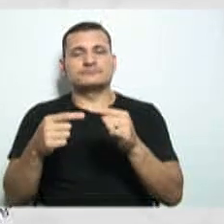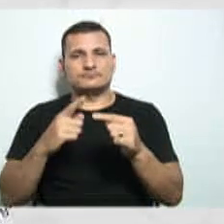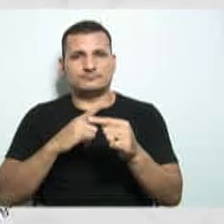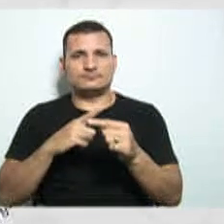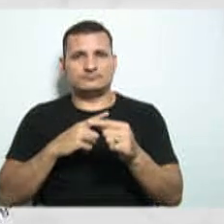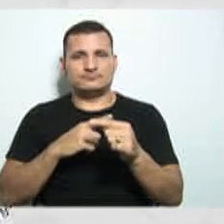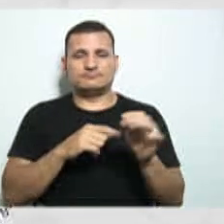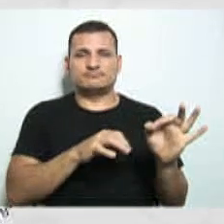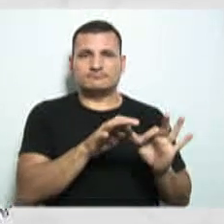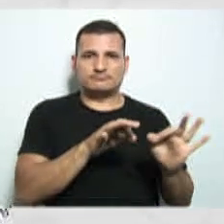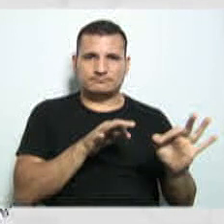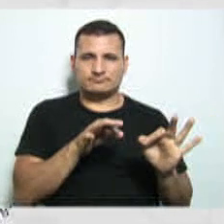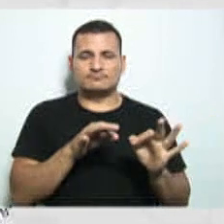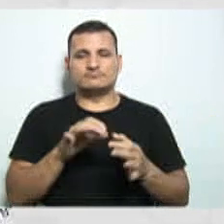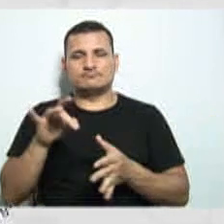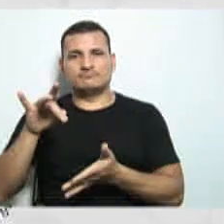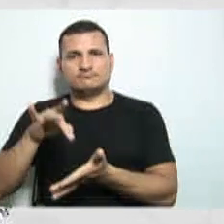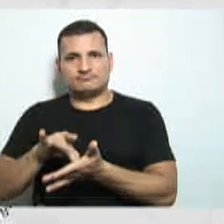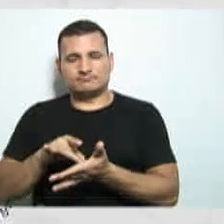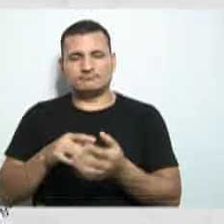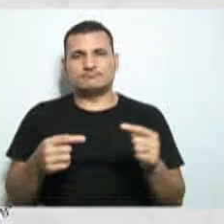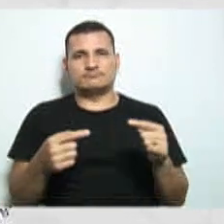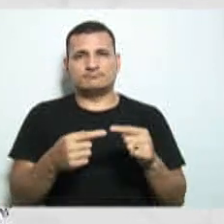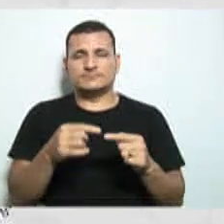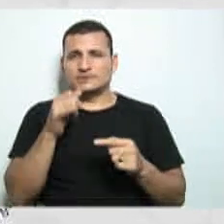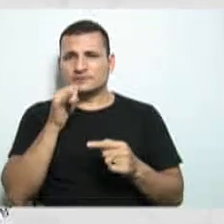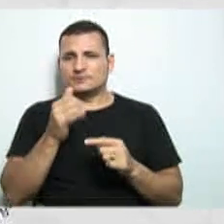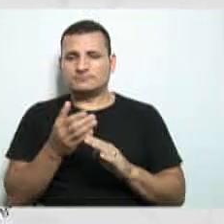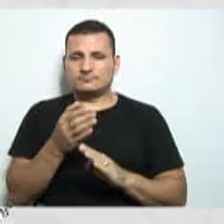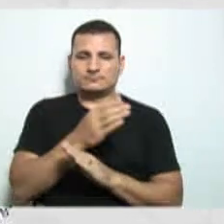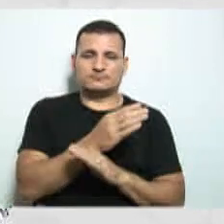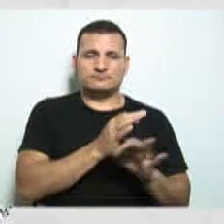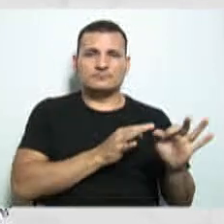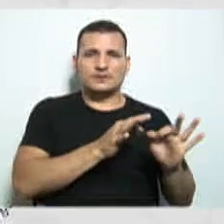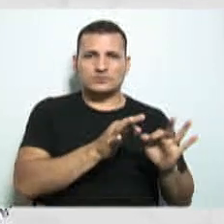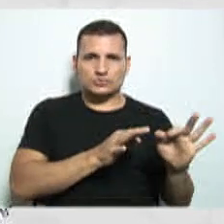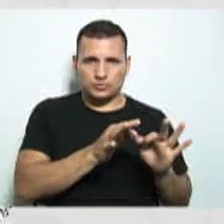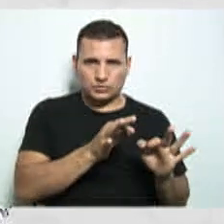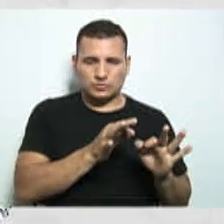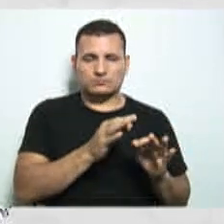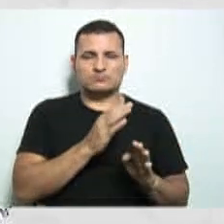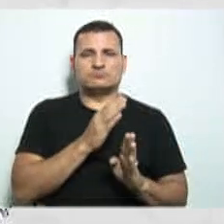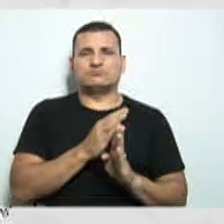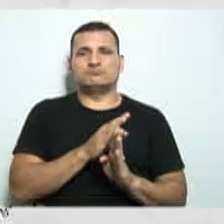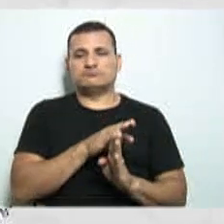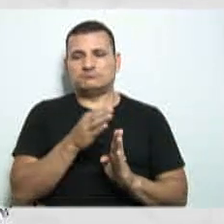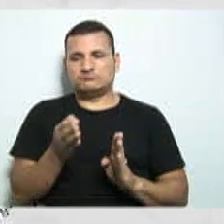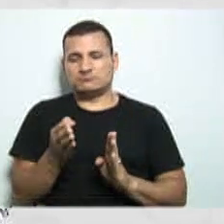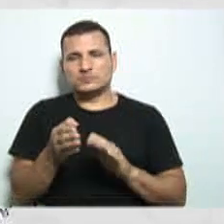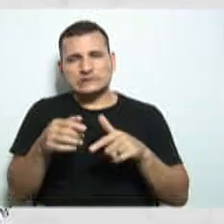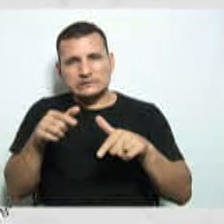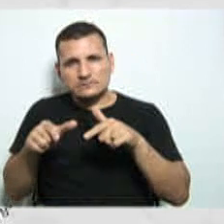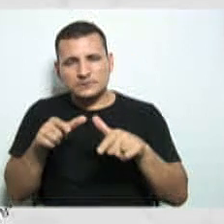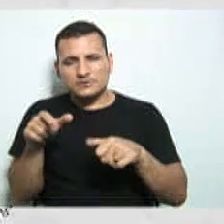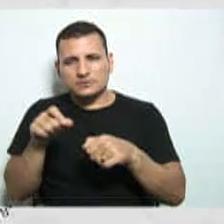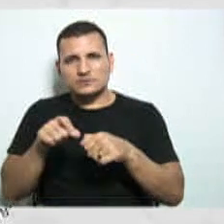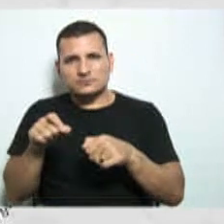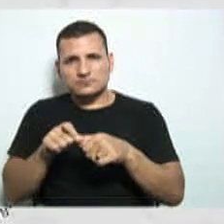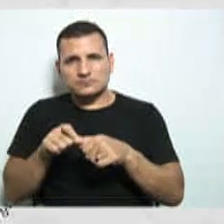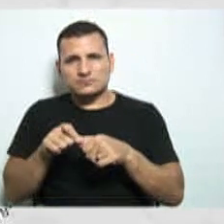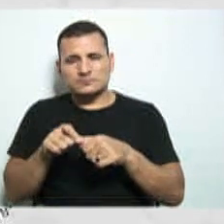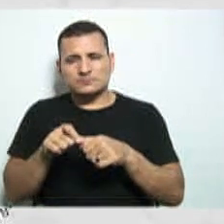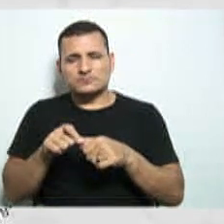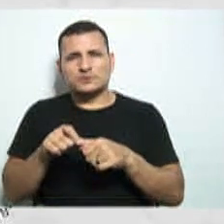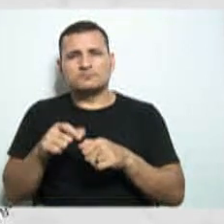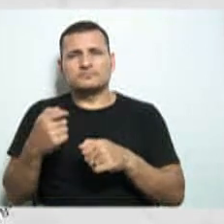atividades planejadas. Opa, se eu planejei, né, eu preciso executar e essas tarefas